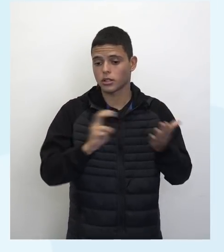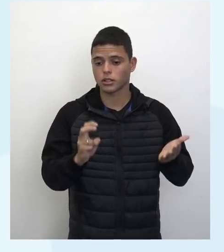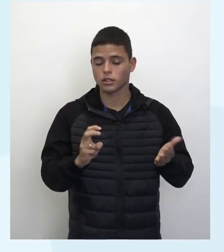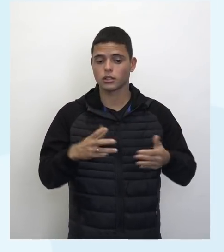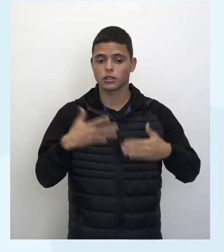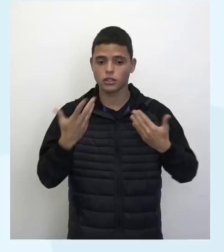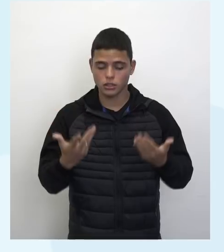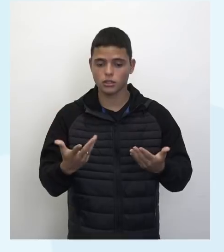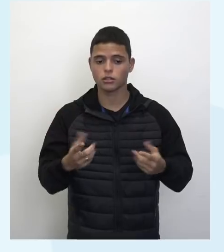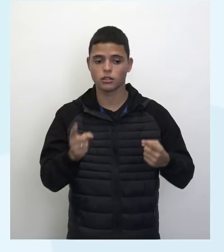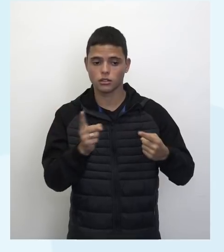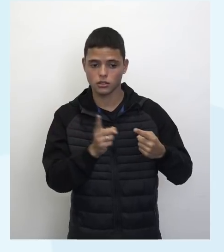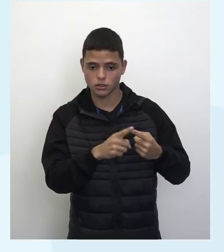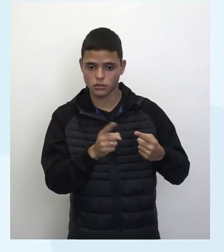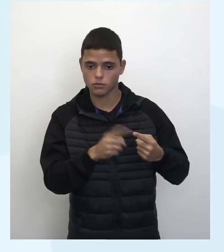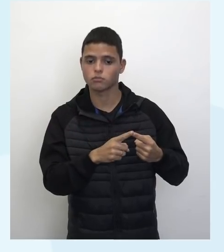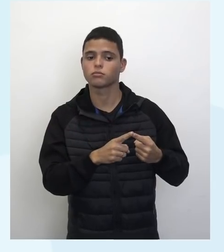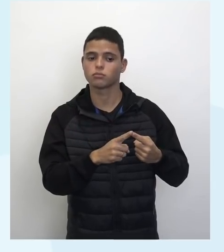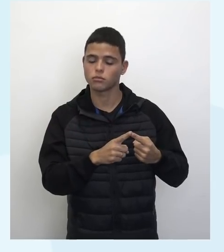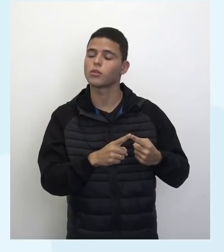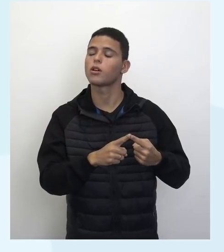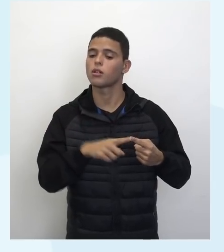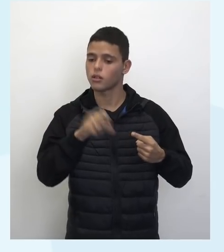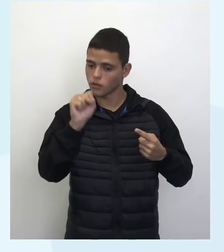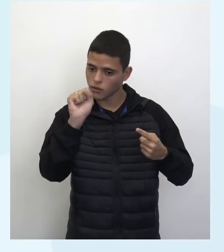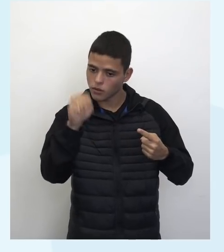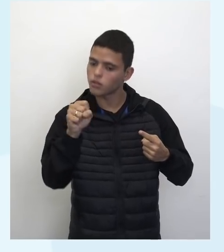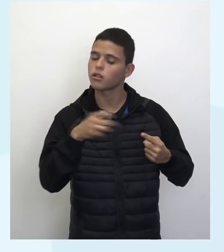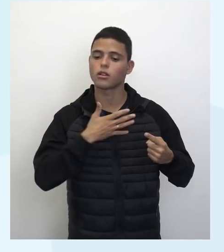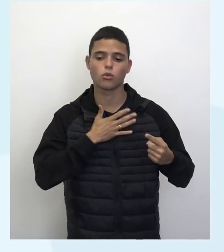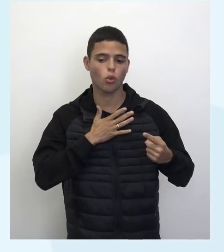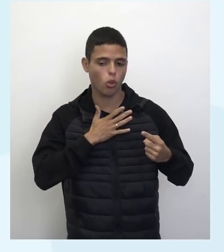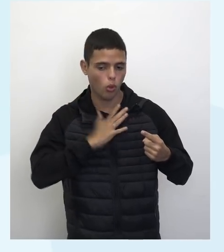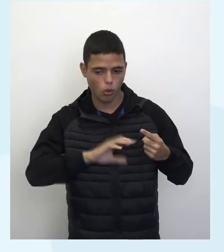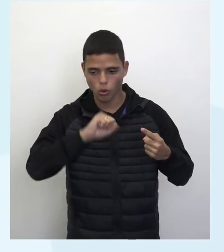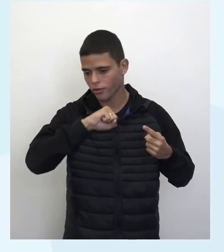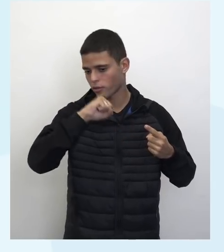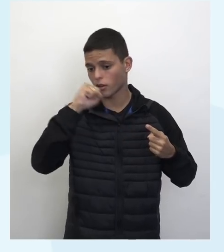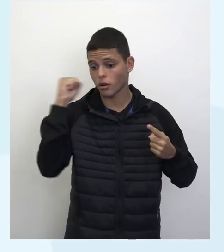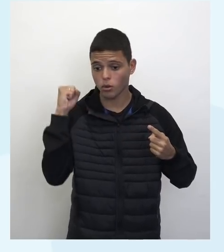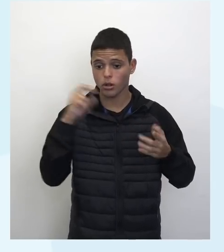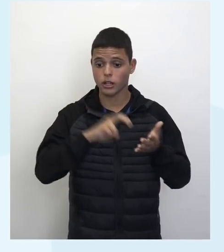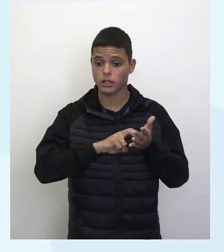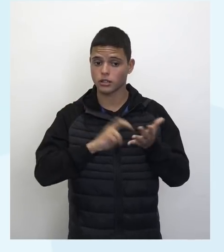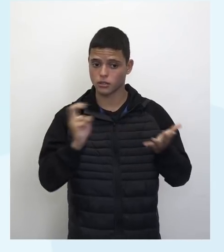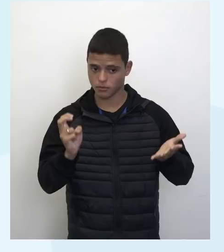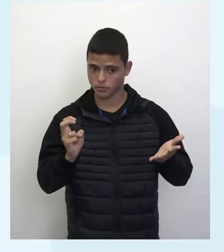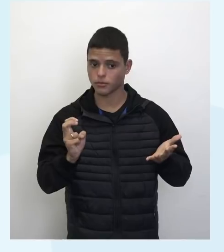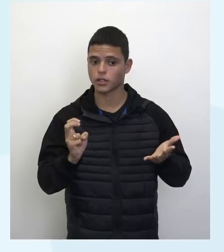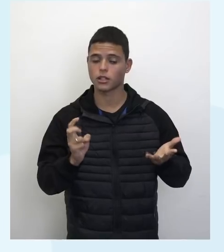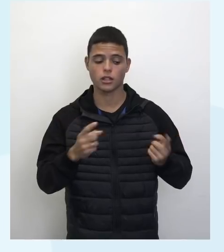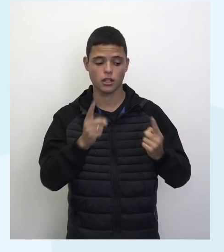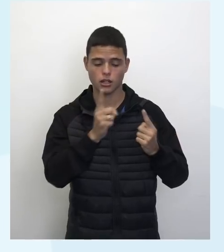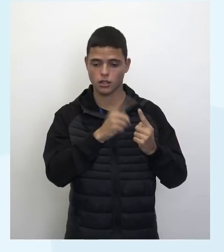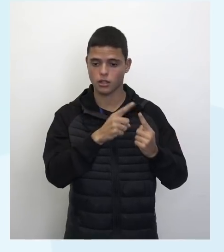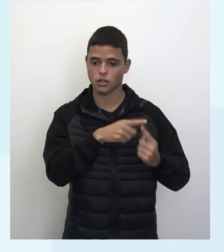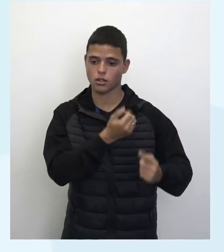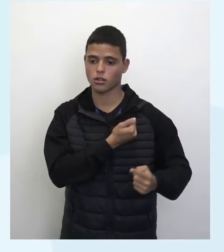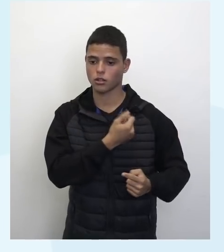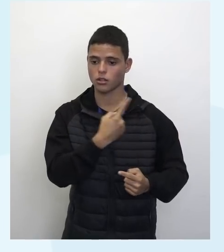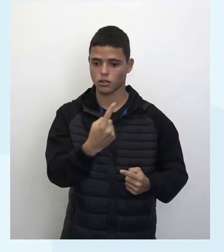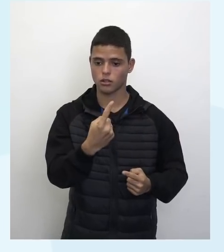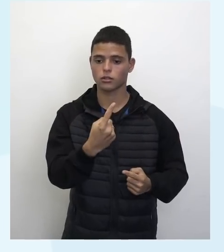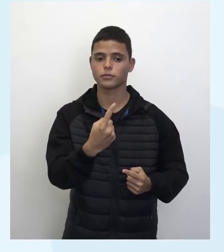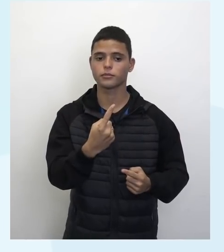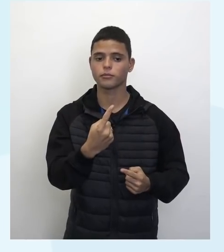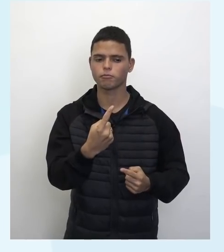proposições. A primeira é que eu sou preguiçosa. Então, essa proposição aqui é um, vamos colocar dessa maneira. E